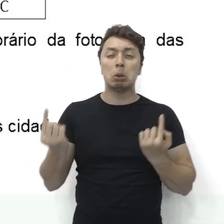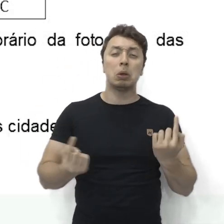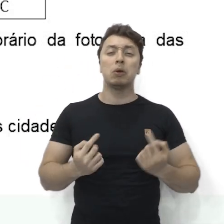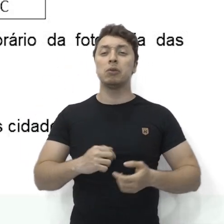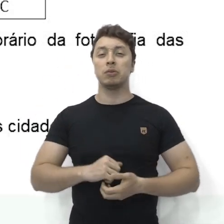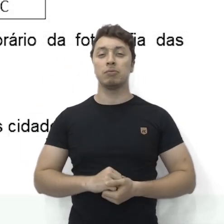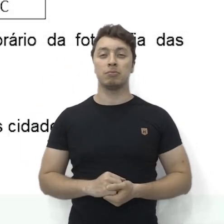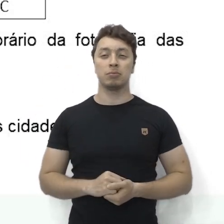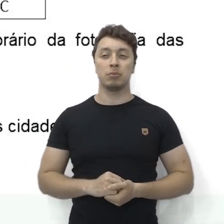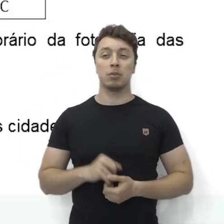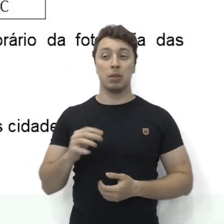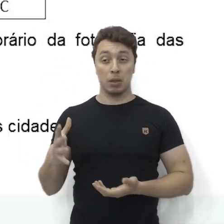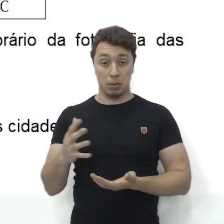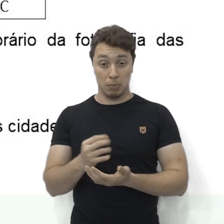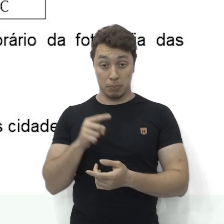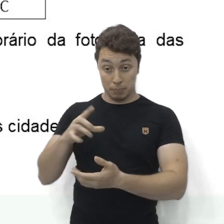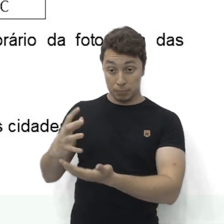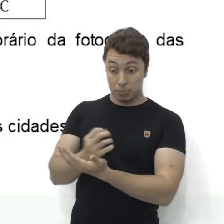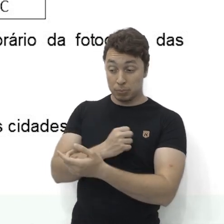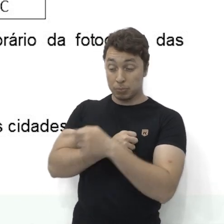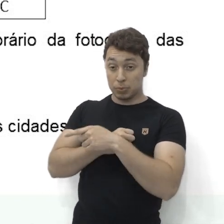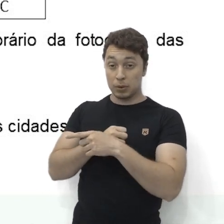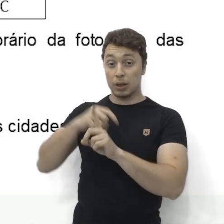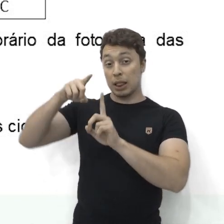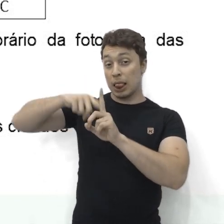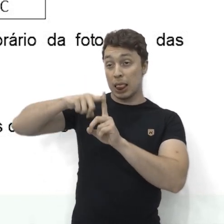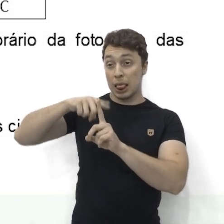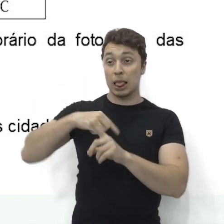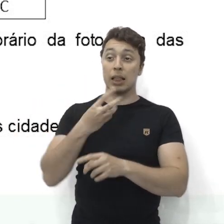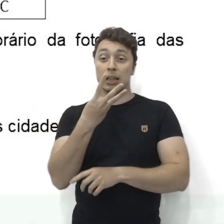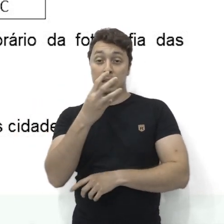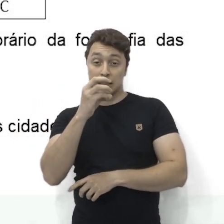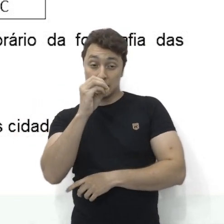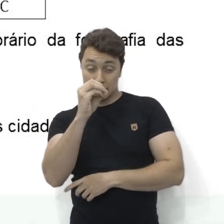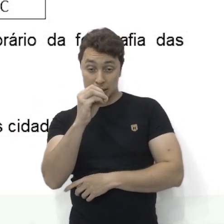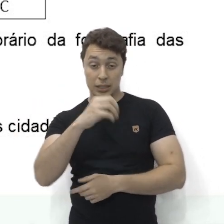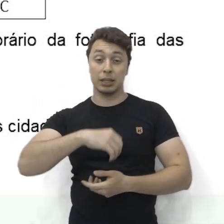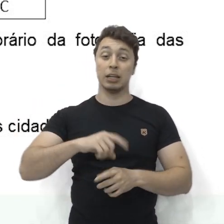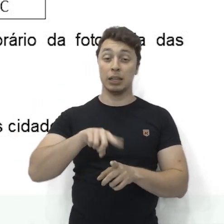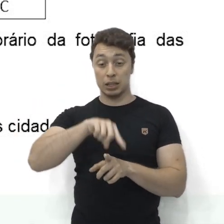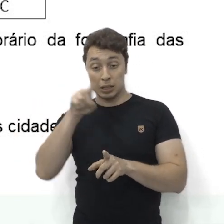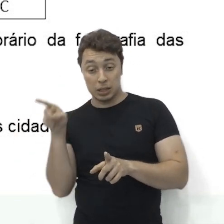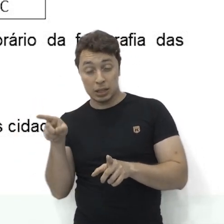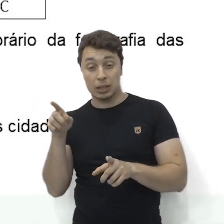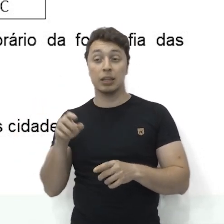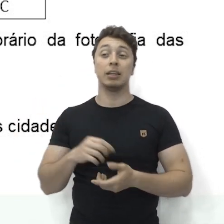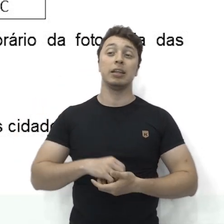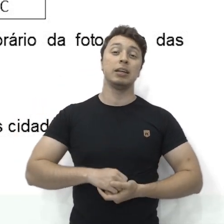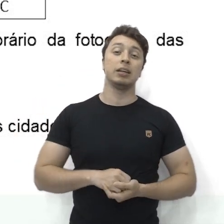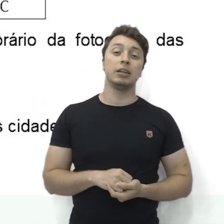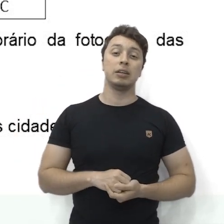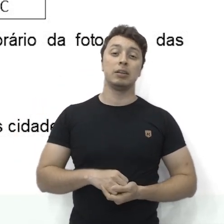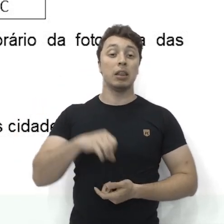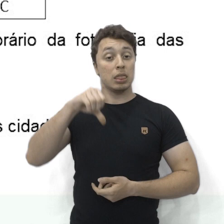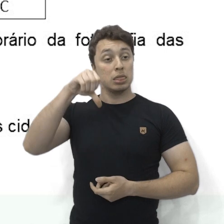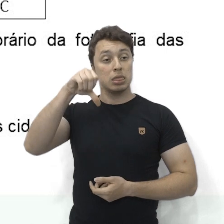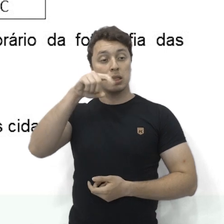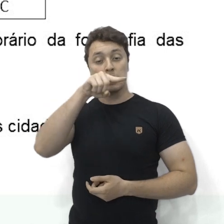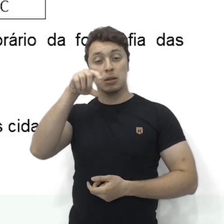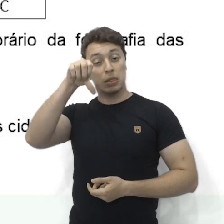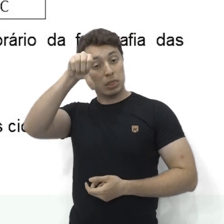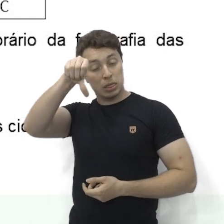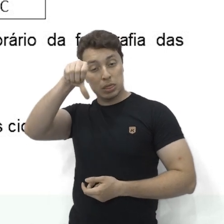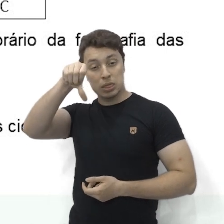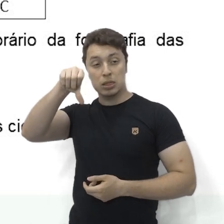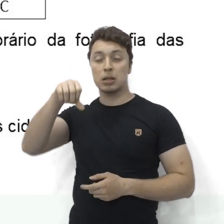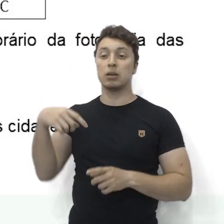vai pegar a temperatura de Marina, que foi 30 graus, e a temperatura onde Leila morava, que é de 9 graus, e fazer